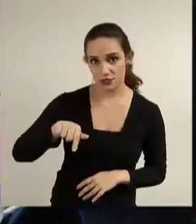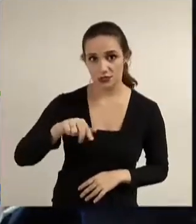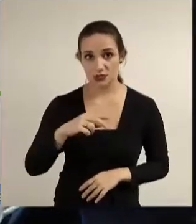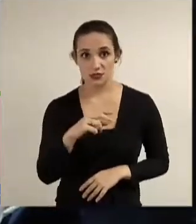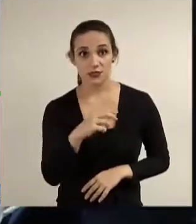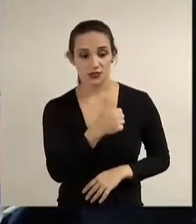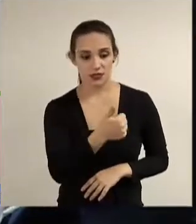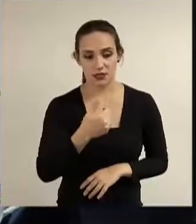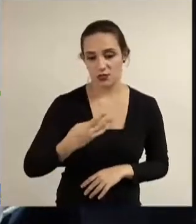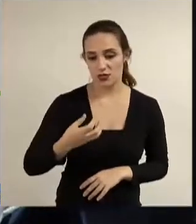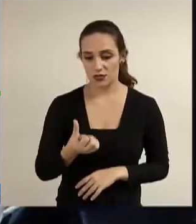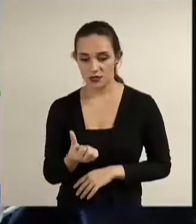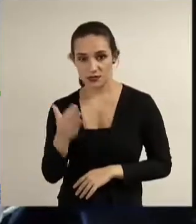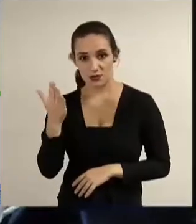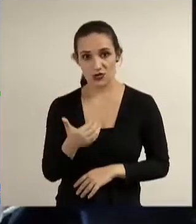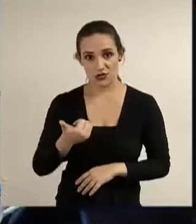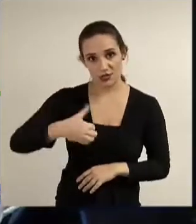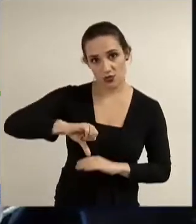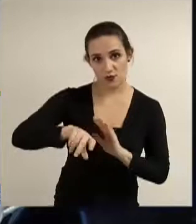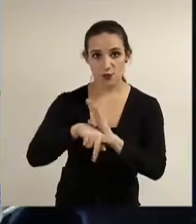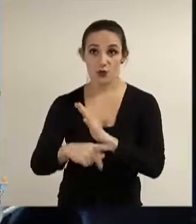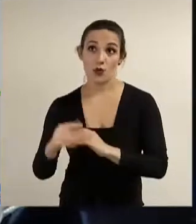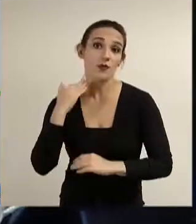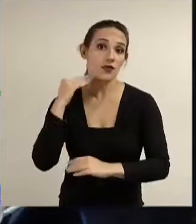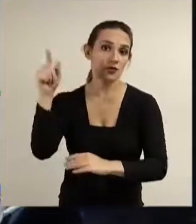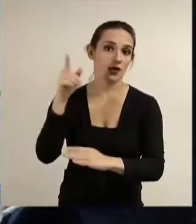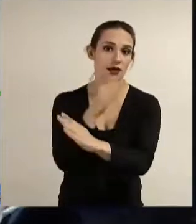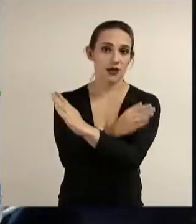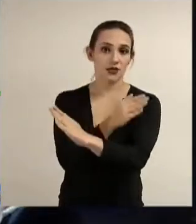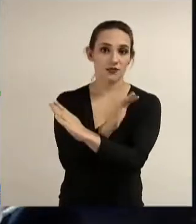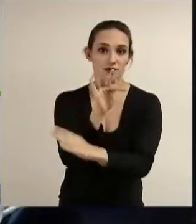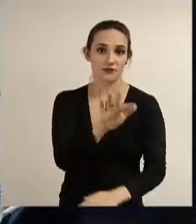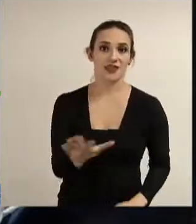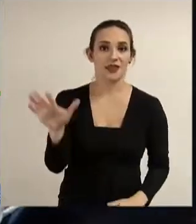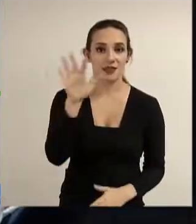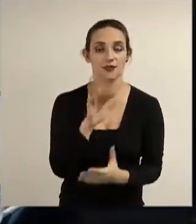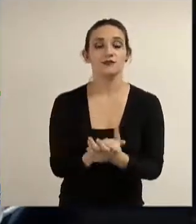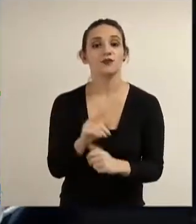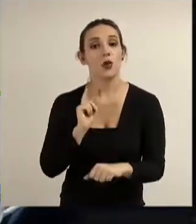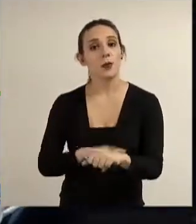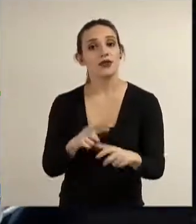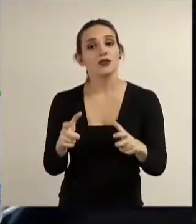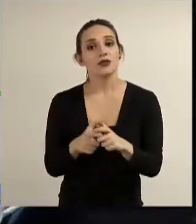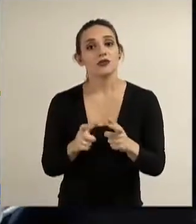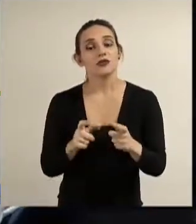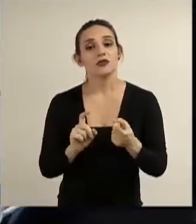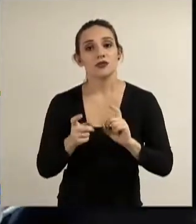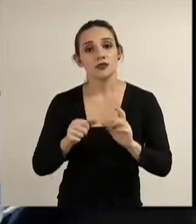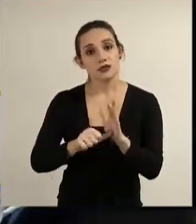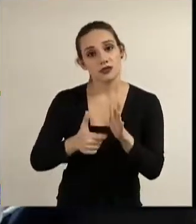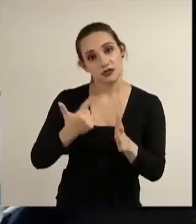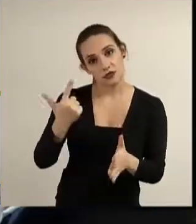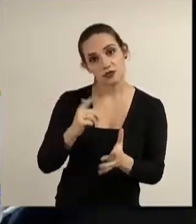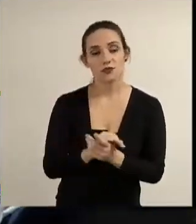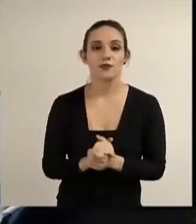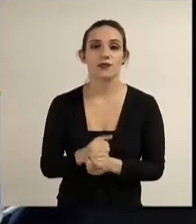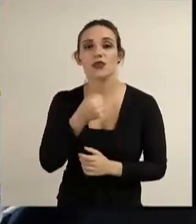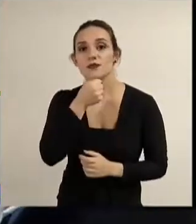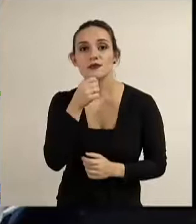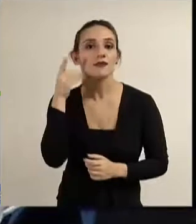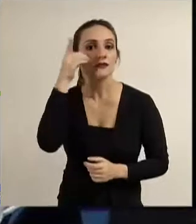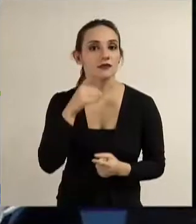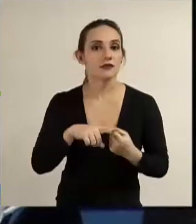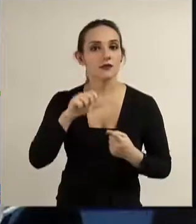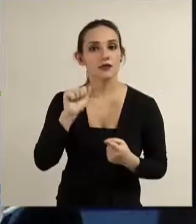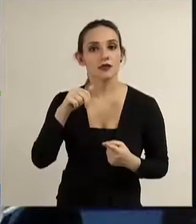e 146, 19 da Caixa Econômica Federal. Segunda parte do pequeno expediente. Usaram da palavra os deputados